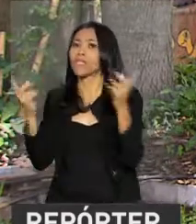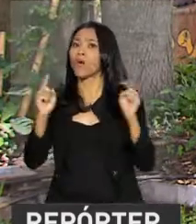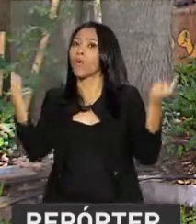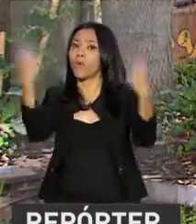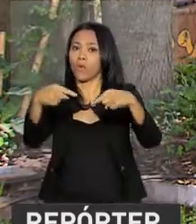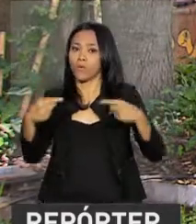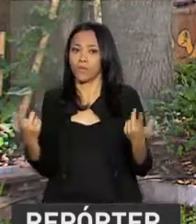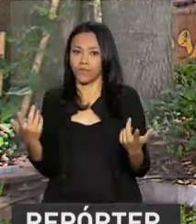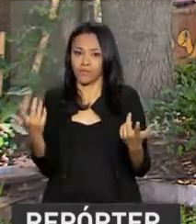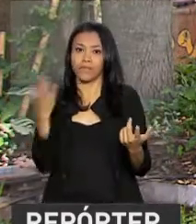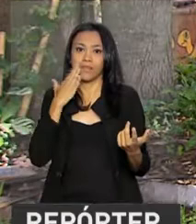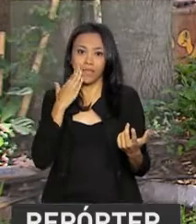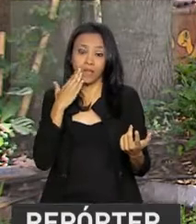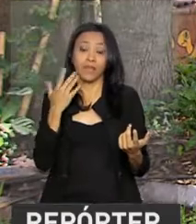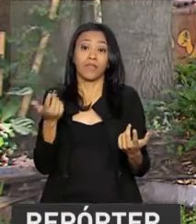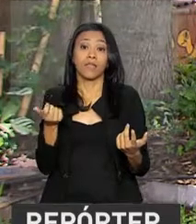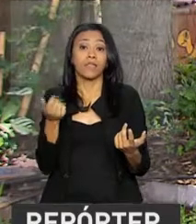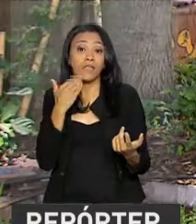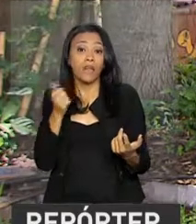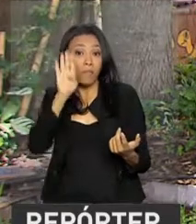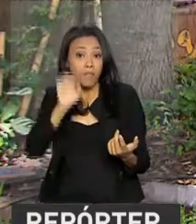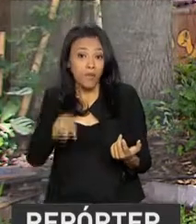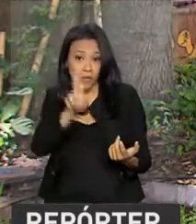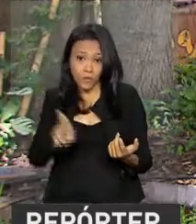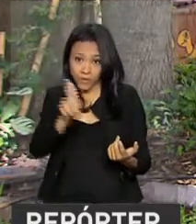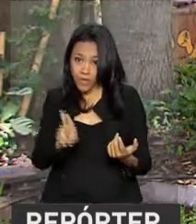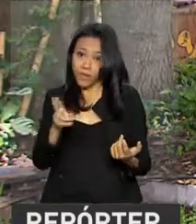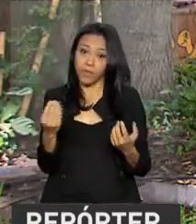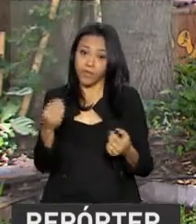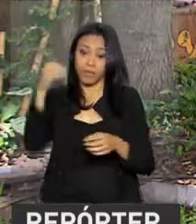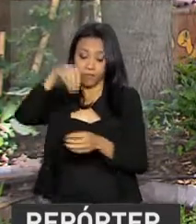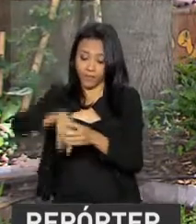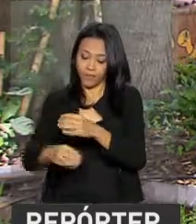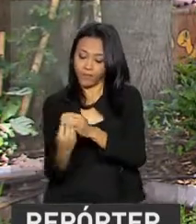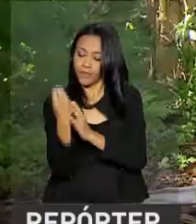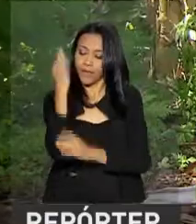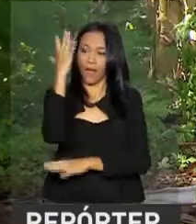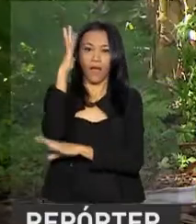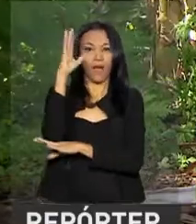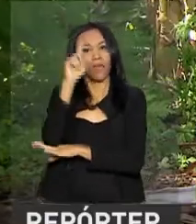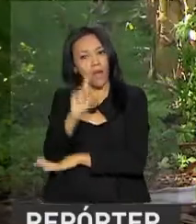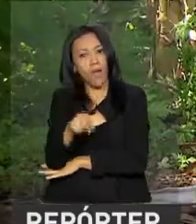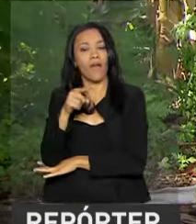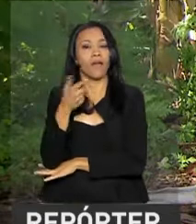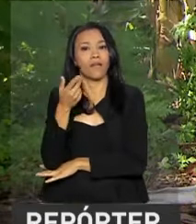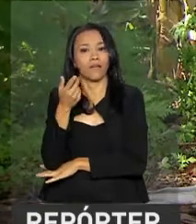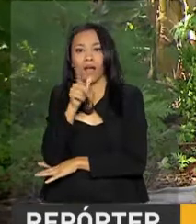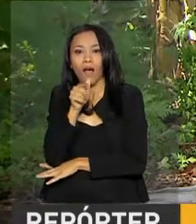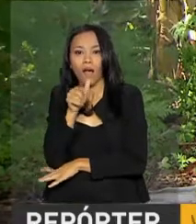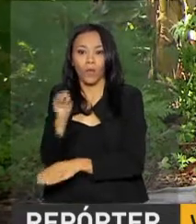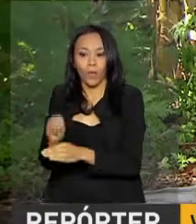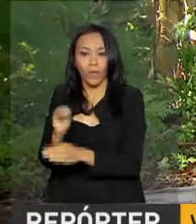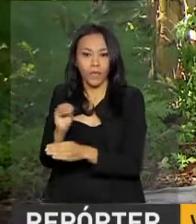capital natural ao invés de esgotá lo por isso plantar a árvore é colher água no cuidado com as águas o